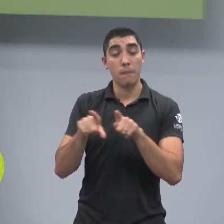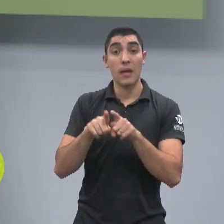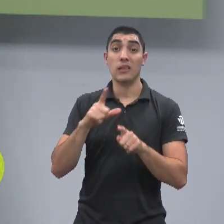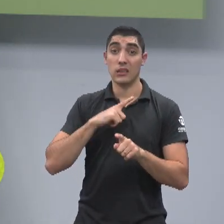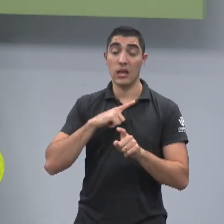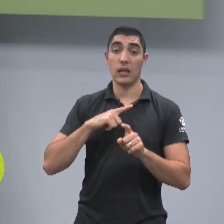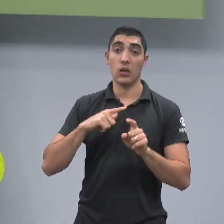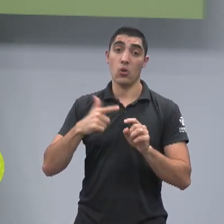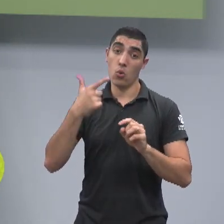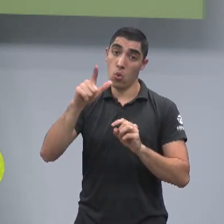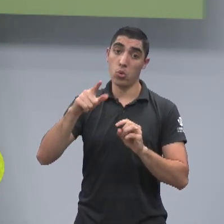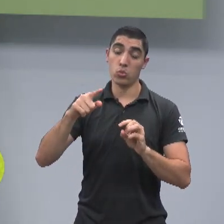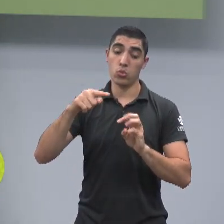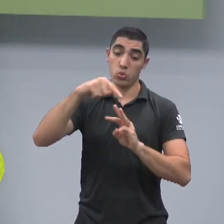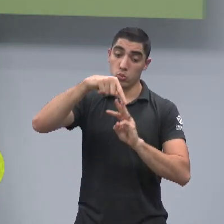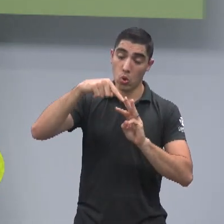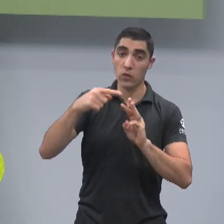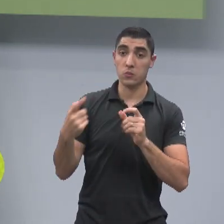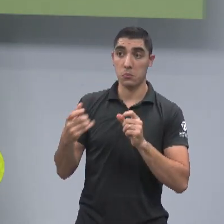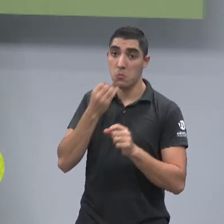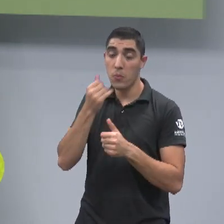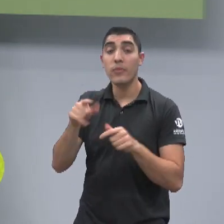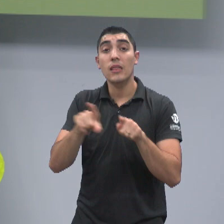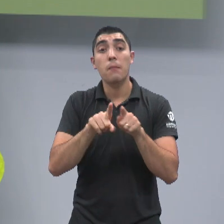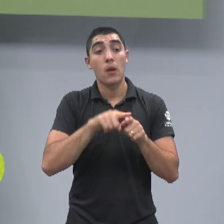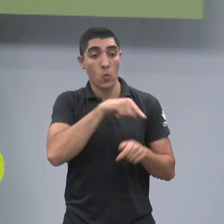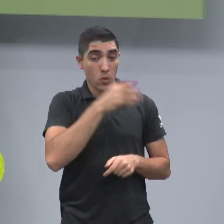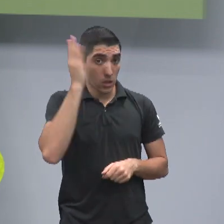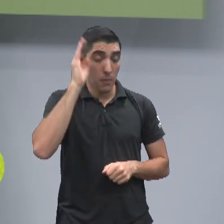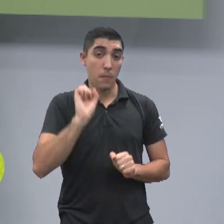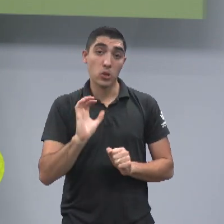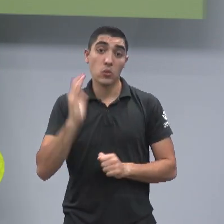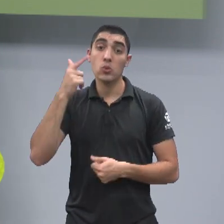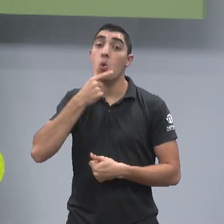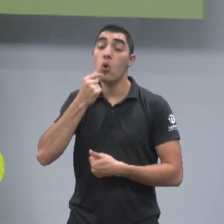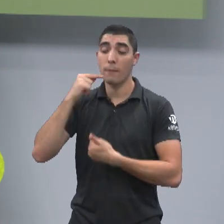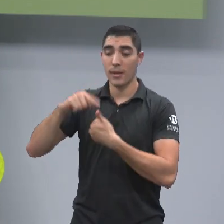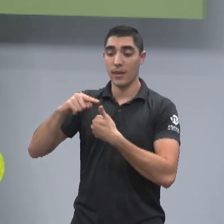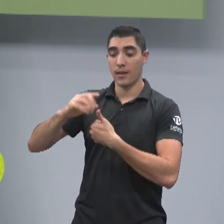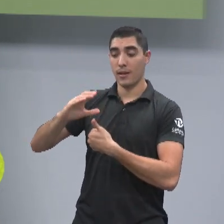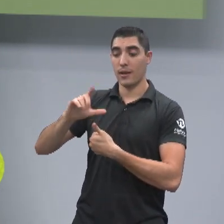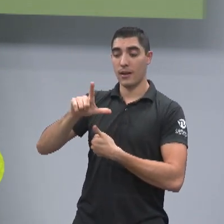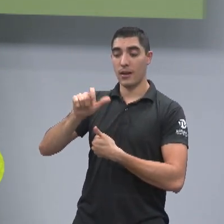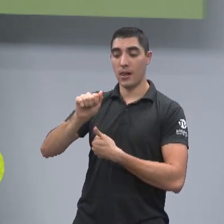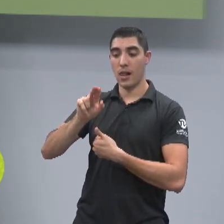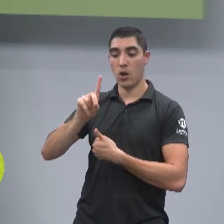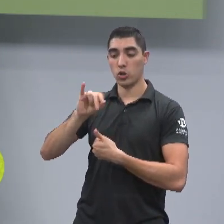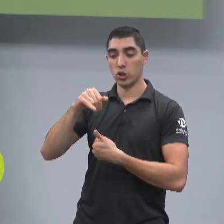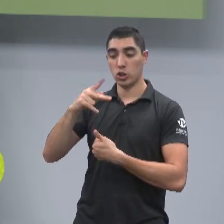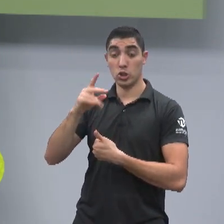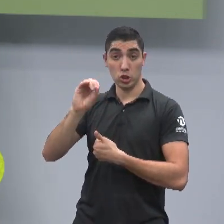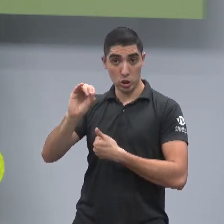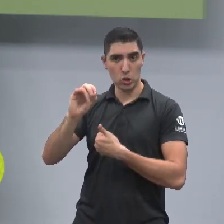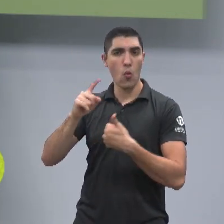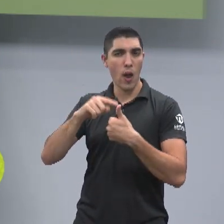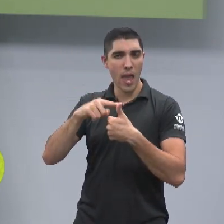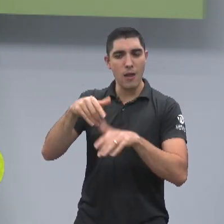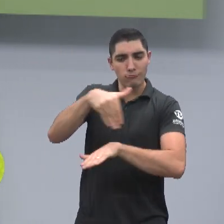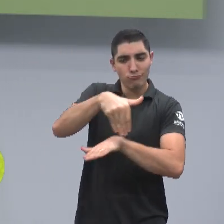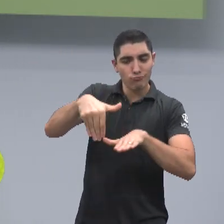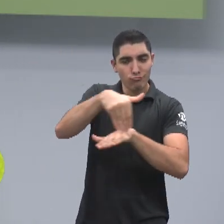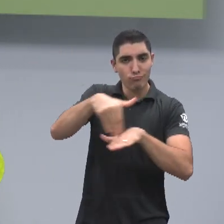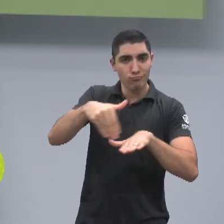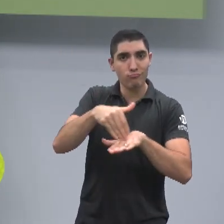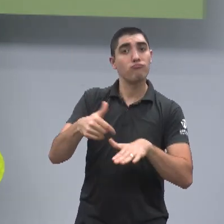O Taubaté pode ter a volta do Claudinho, que é o meio de campo aí, que talvez tenha faltado aí. Muita gente falou que faltou o Claudinho no meio do campo ali na